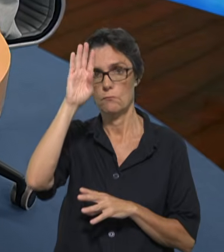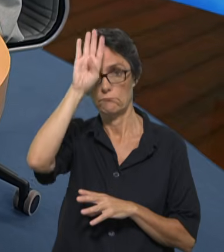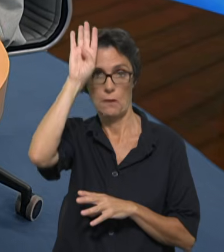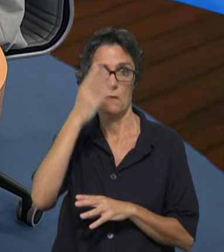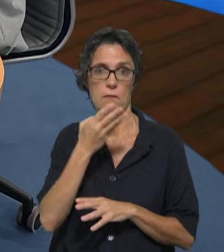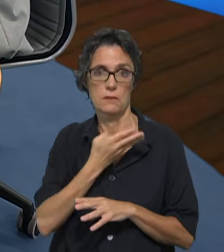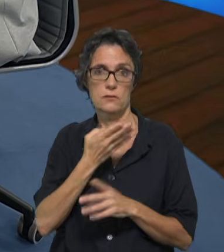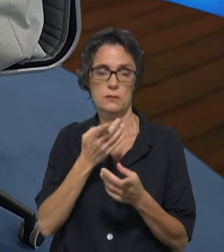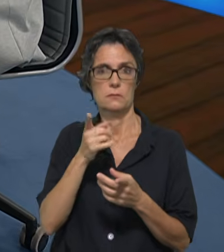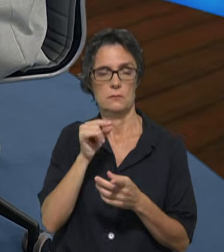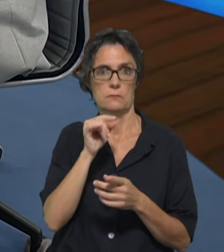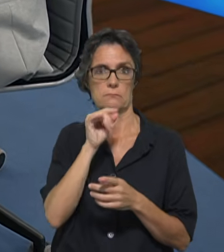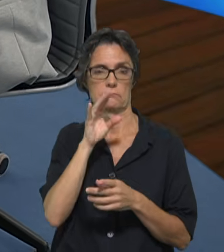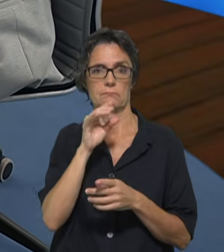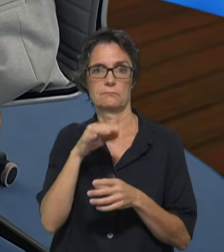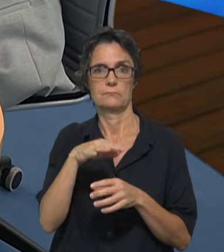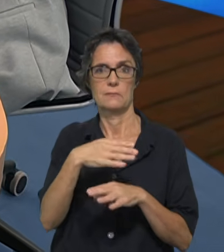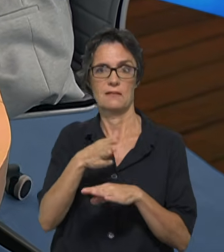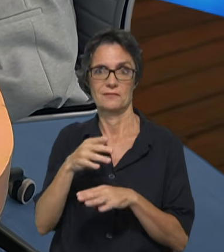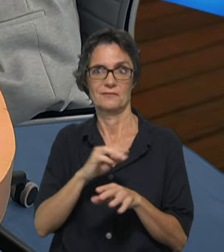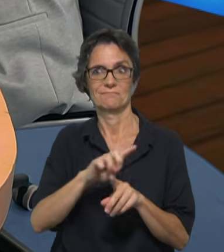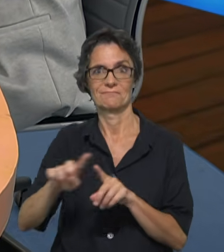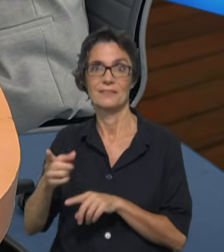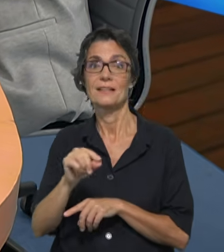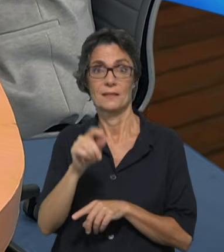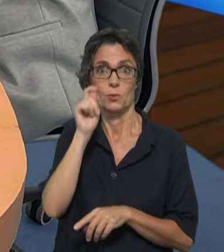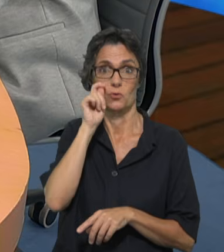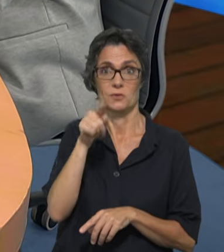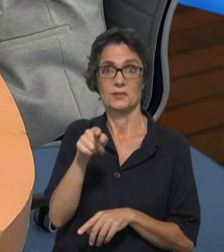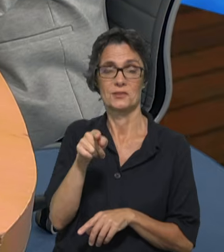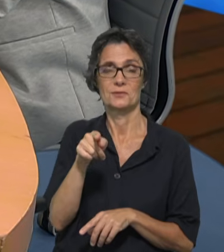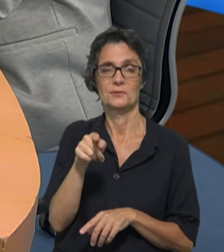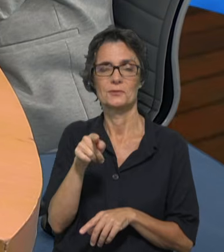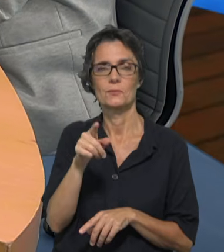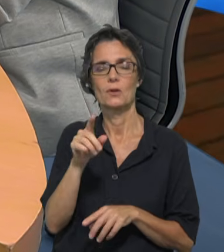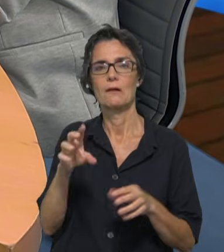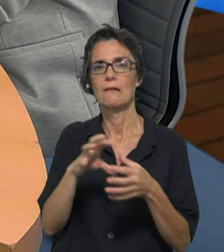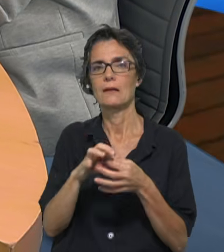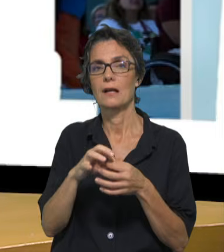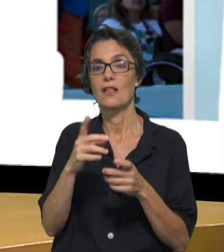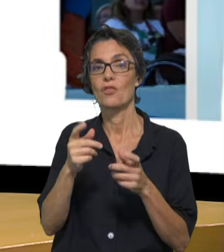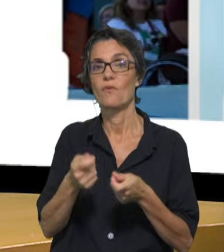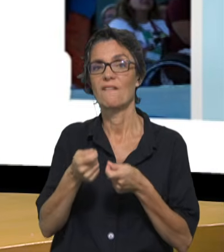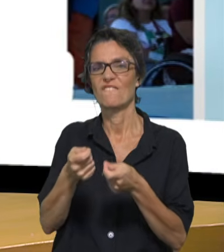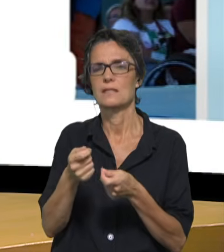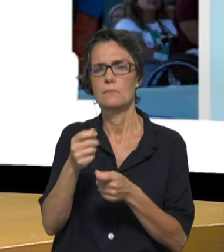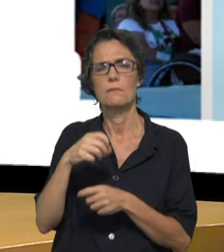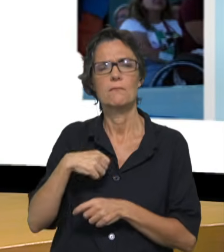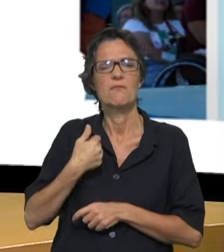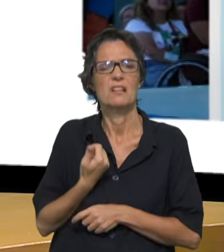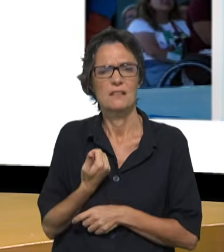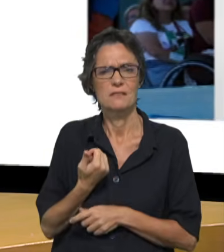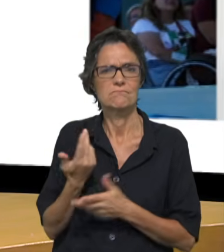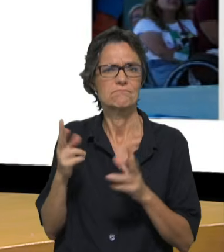surpreende, também neste, o turismo surpreendeu com esta mensagem sobre investimentos verdes. Surpreendeu. Para